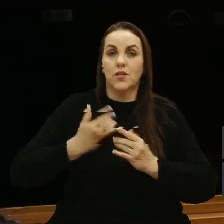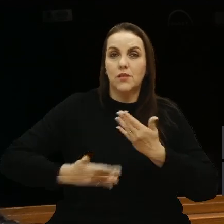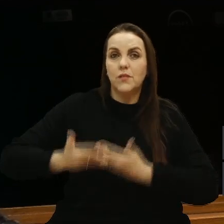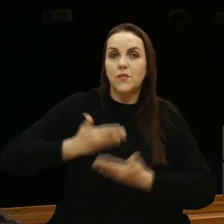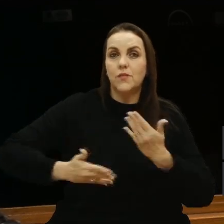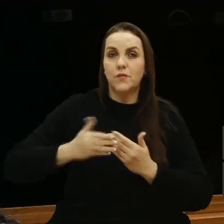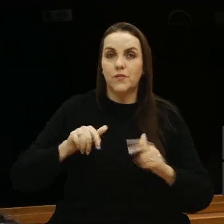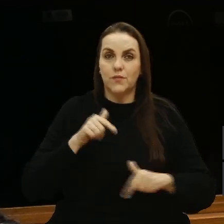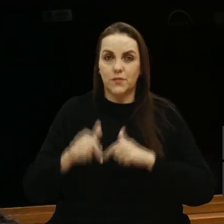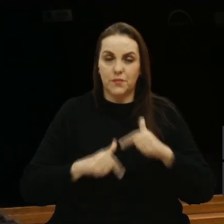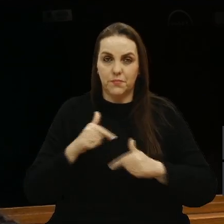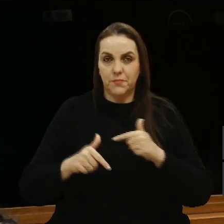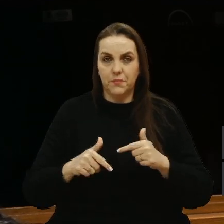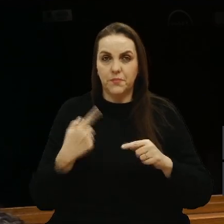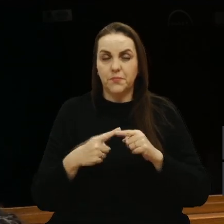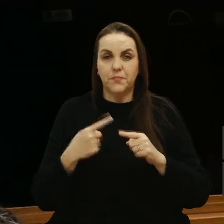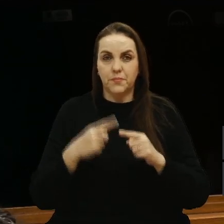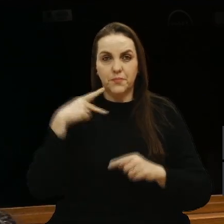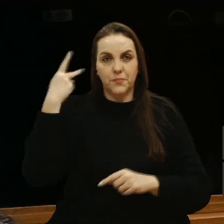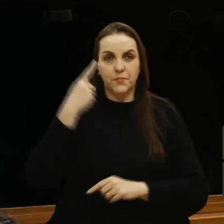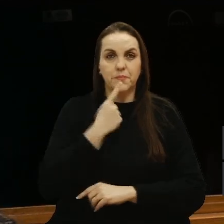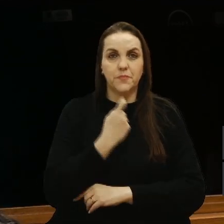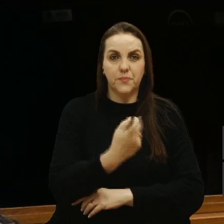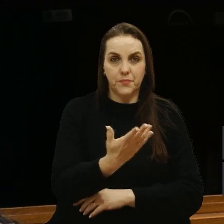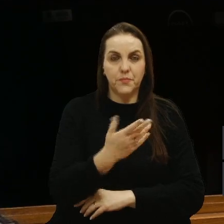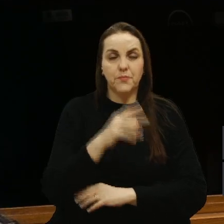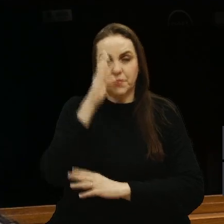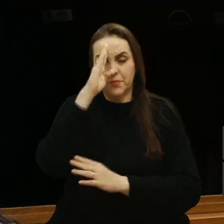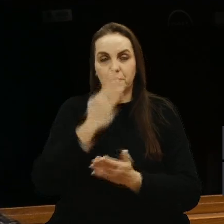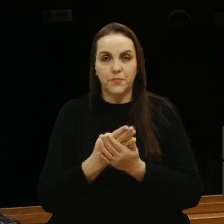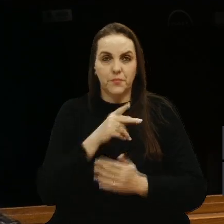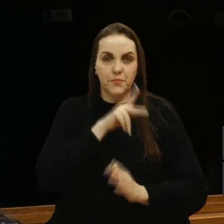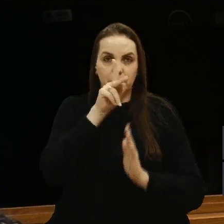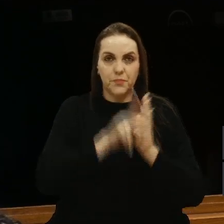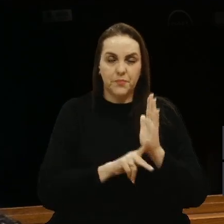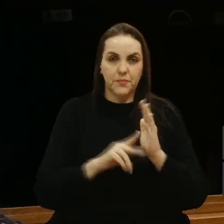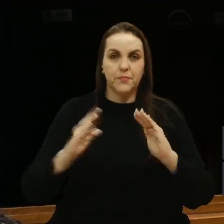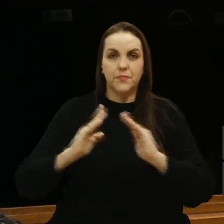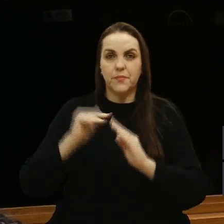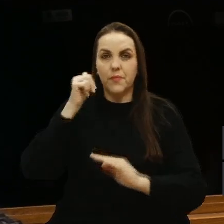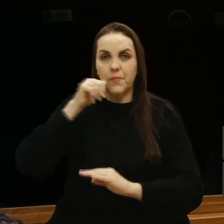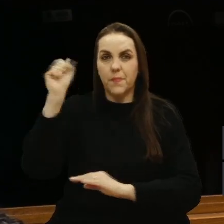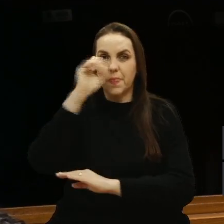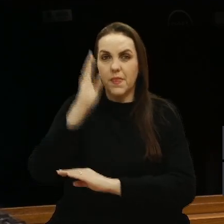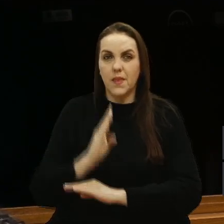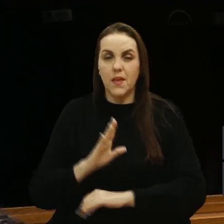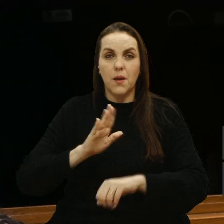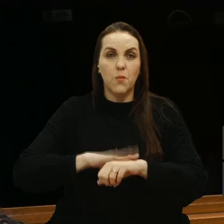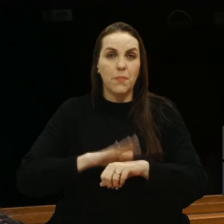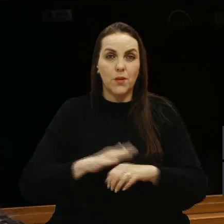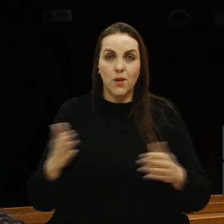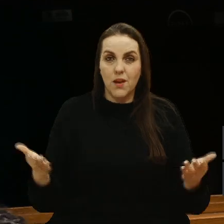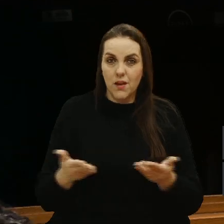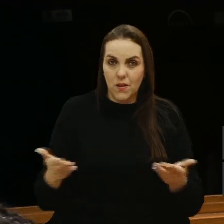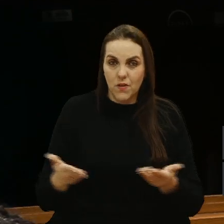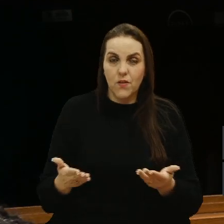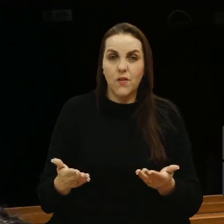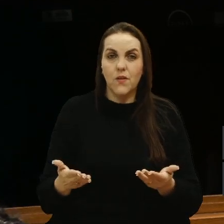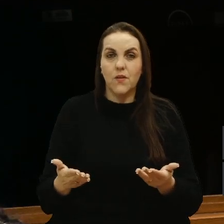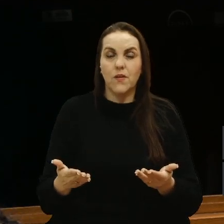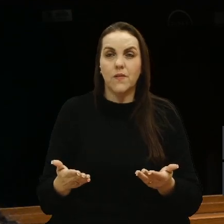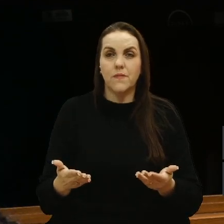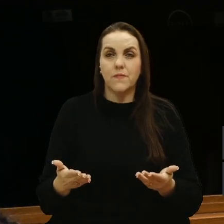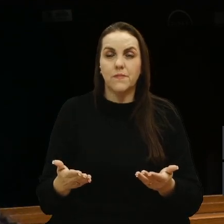trabalho, Porque, vereadora Rose, acho que esse projeto da Casa da Mulher Brasileira e esse momento que nós estamos tendo aqui, ele